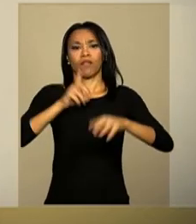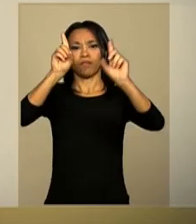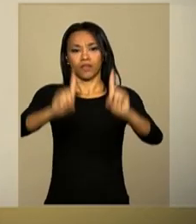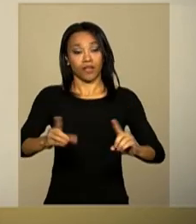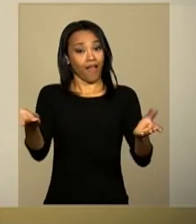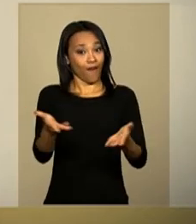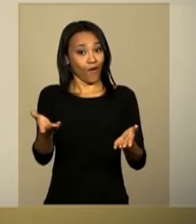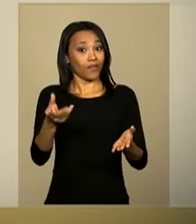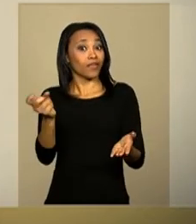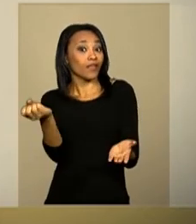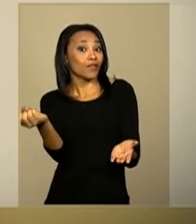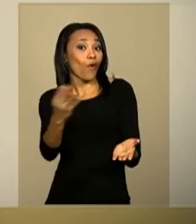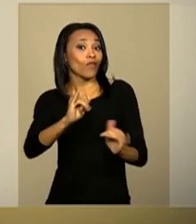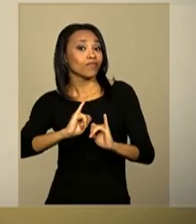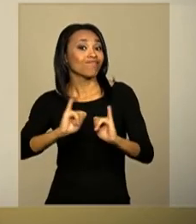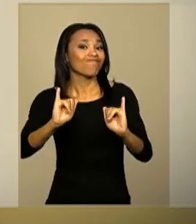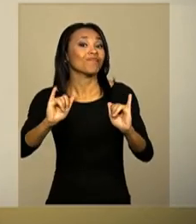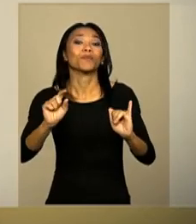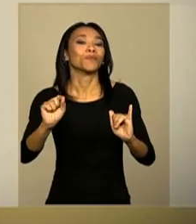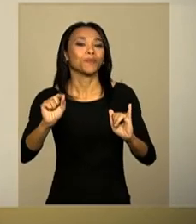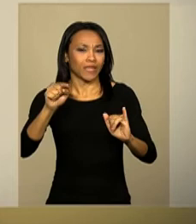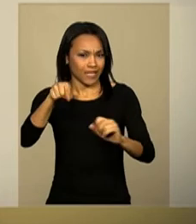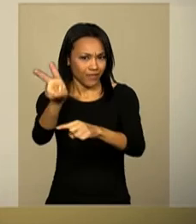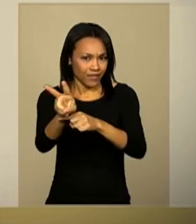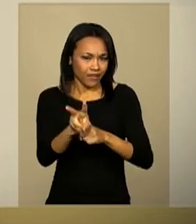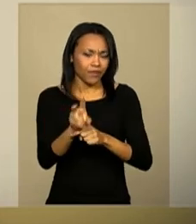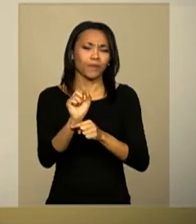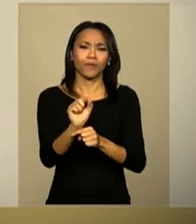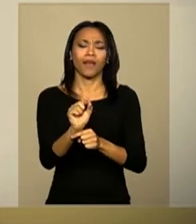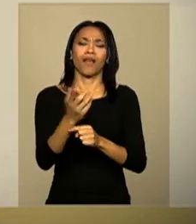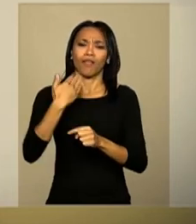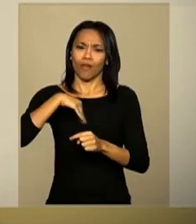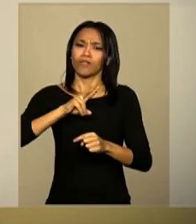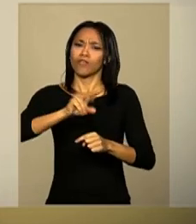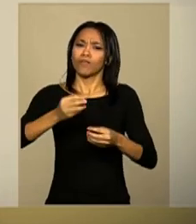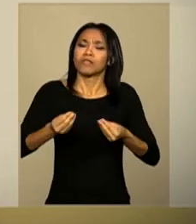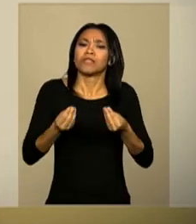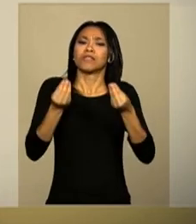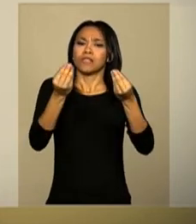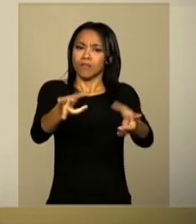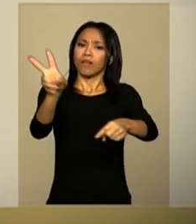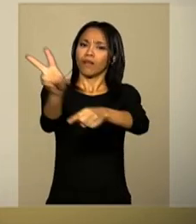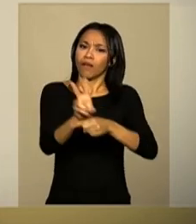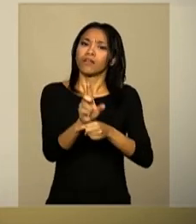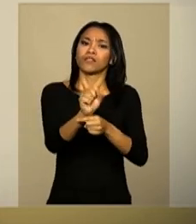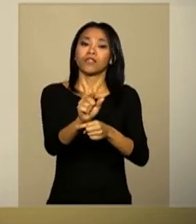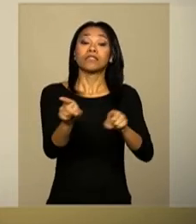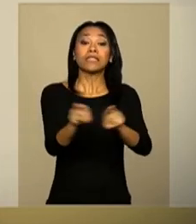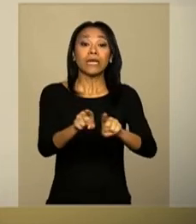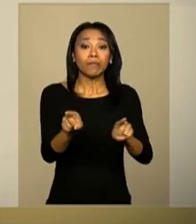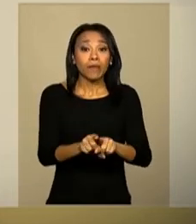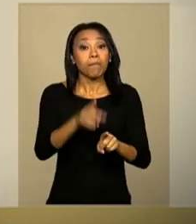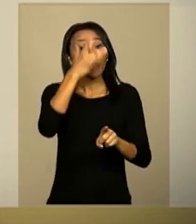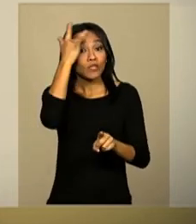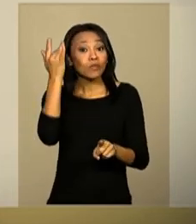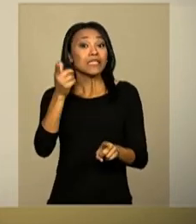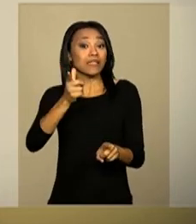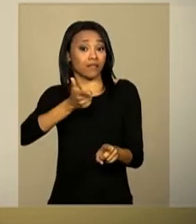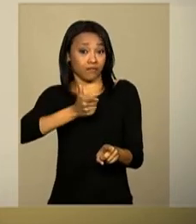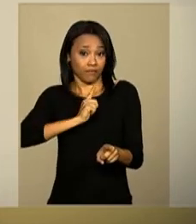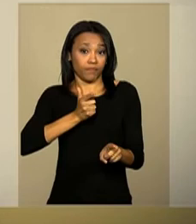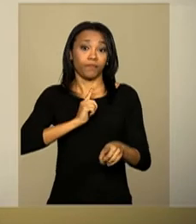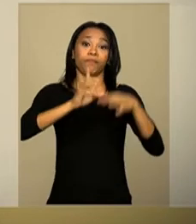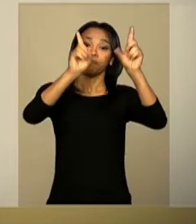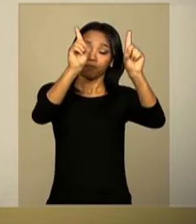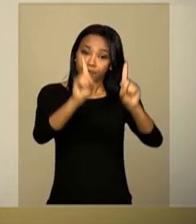vamos ter novidade nesse financiamento sabe Max nós vamos liberar o crédito também para que pessoas com